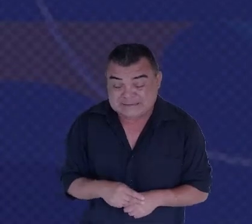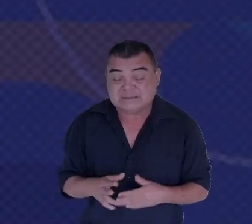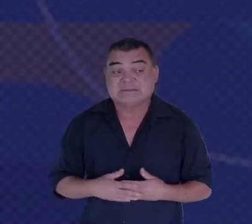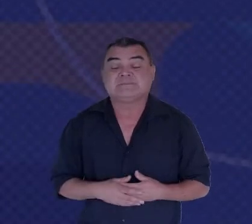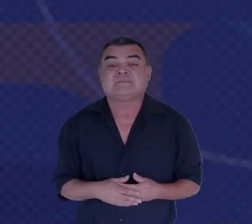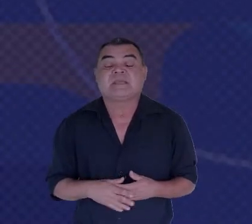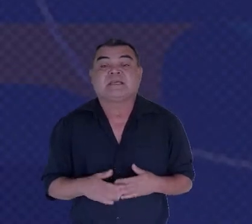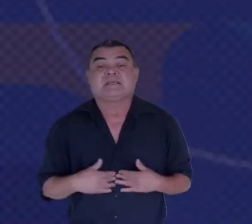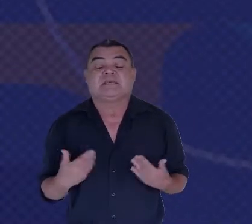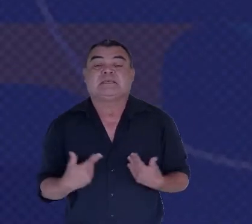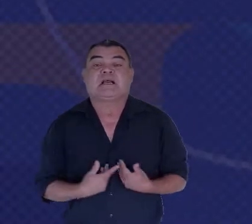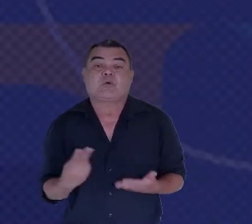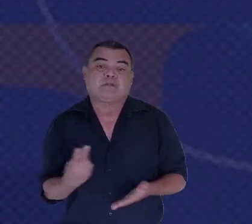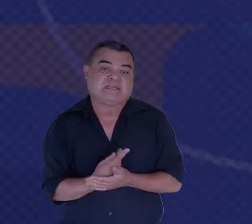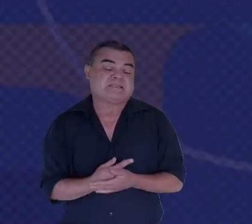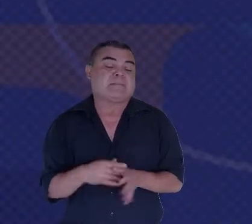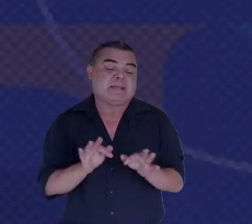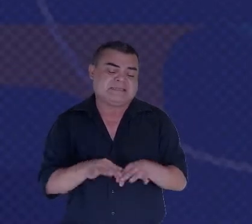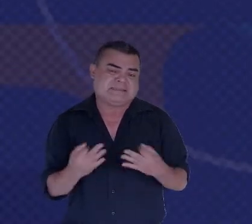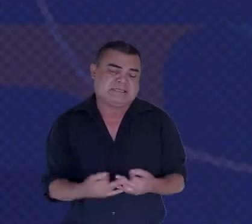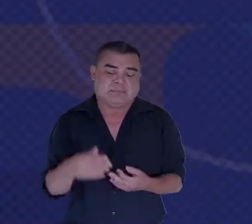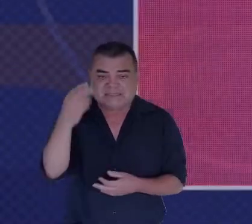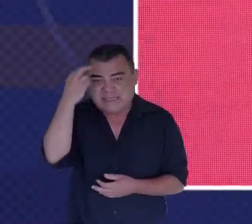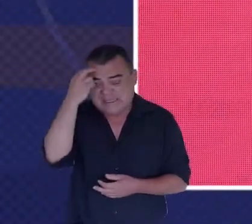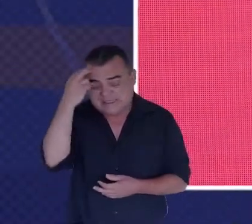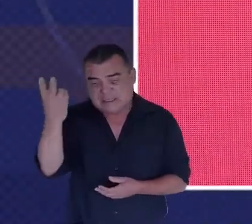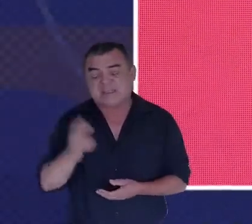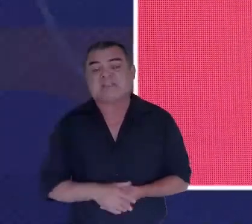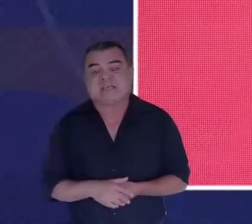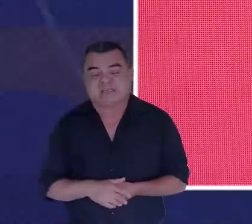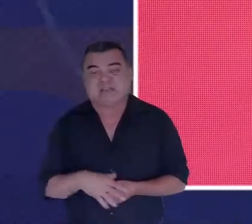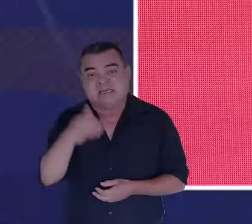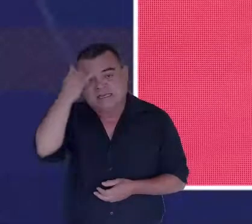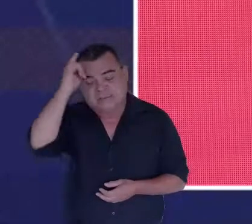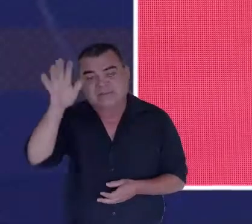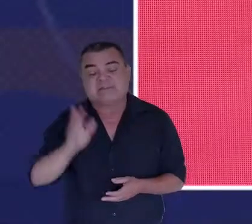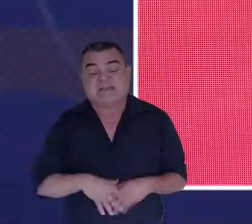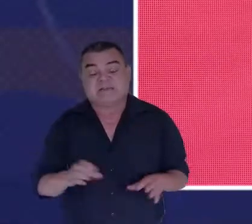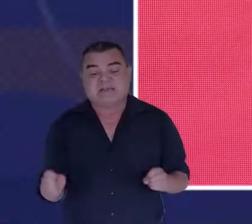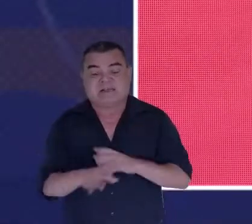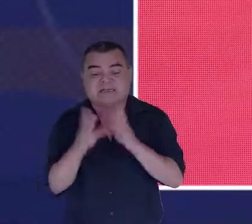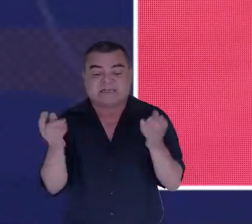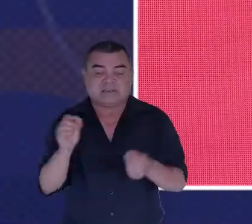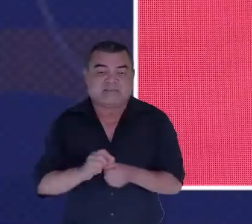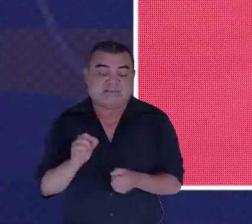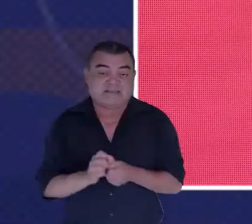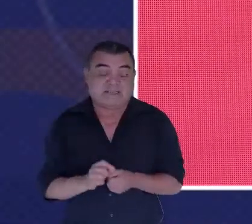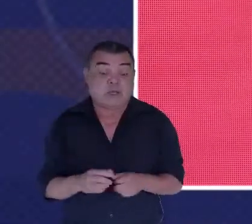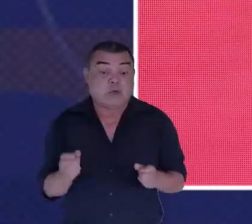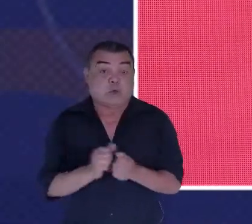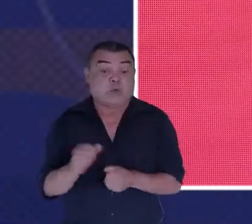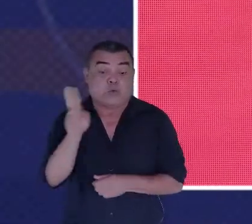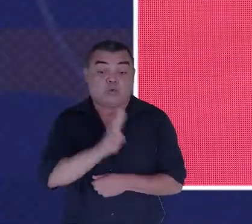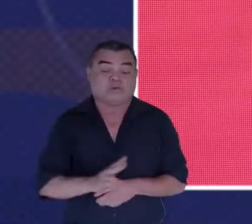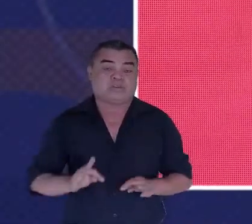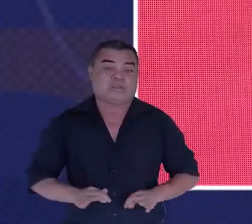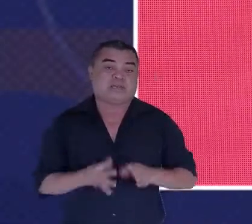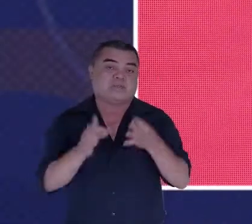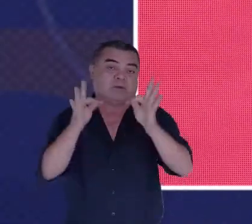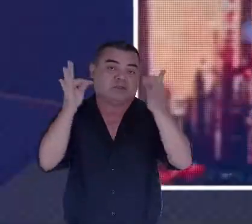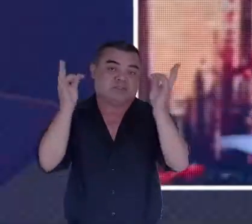seja mais simples mas inteligente mas previsível E é claro que a gente vai fazer isso com o uso de